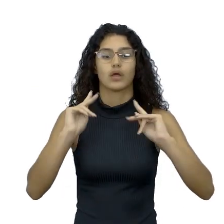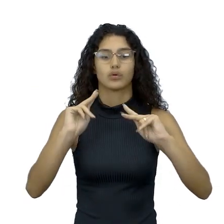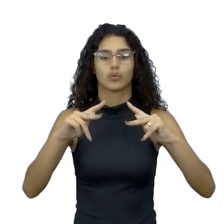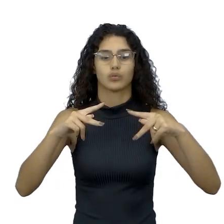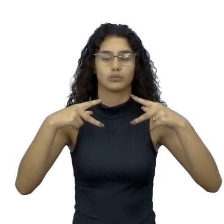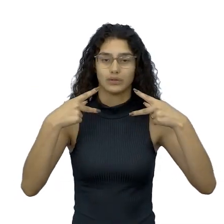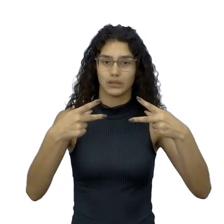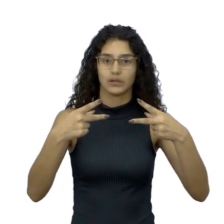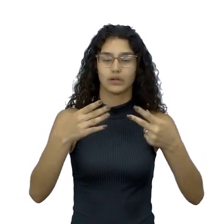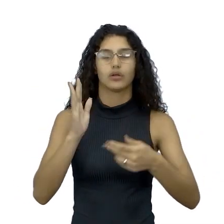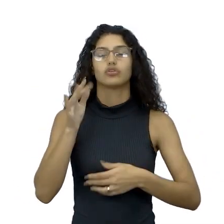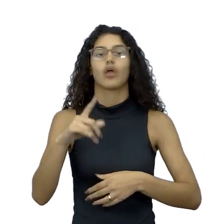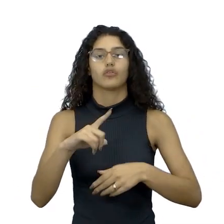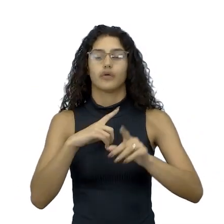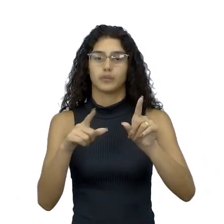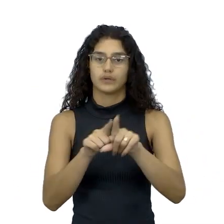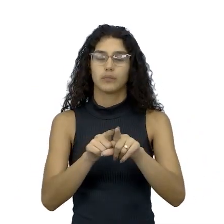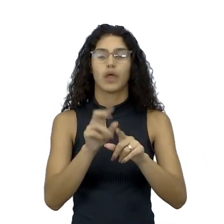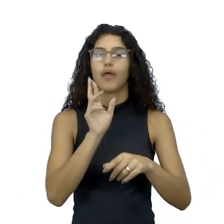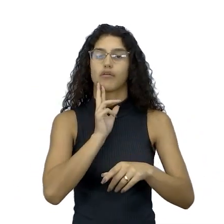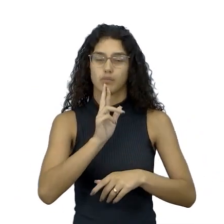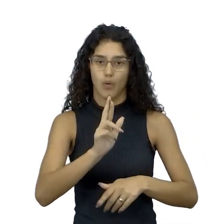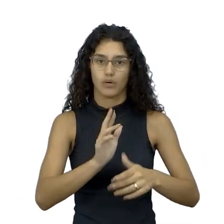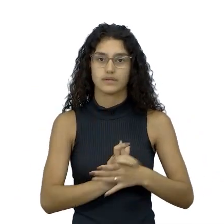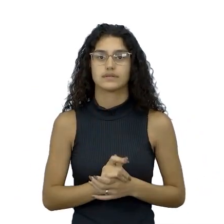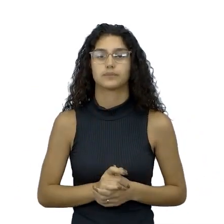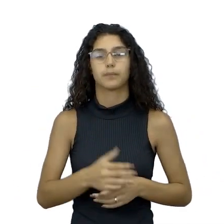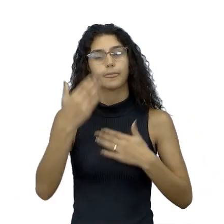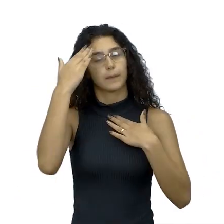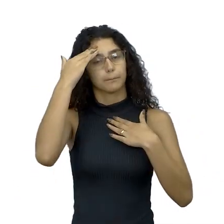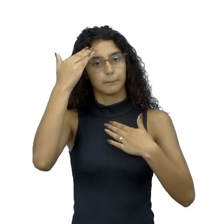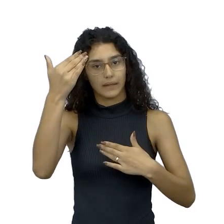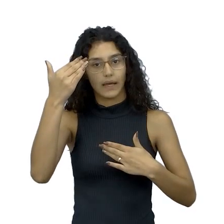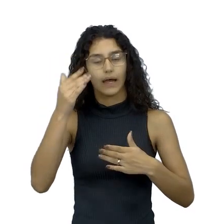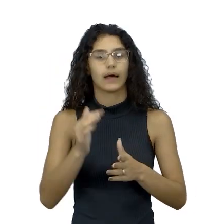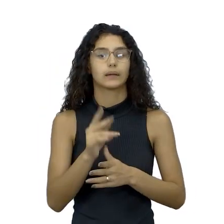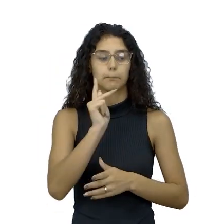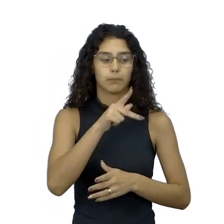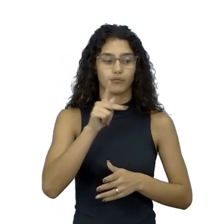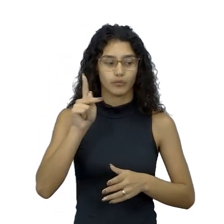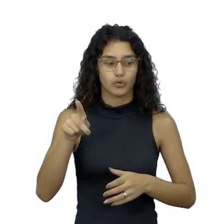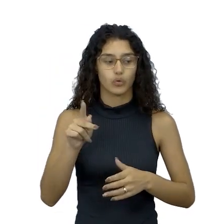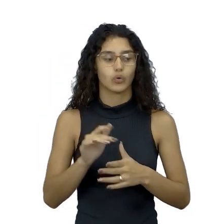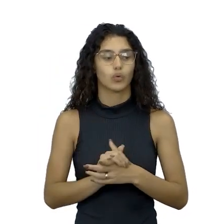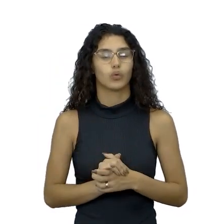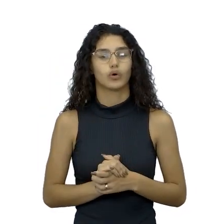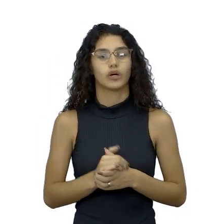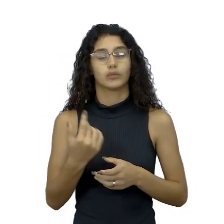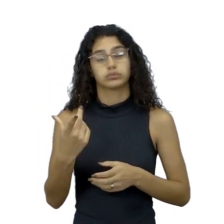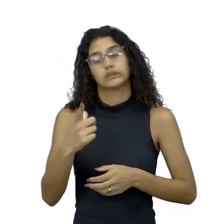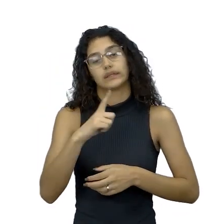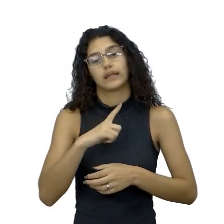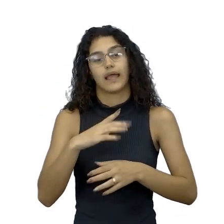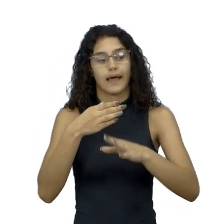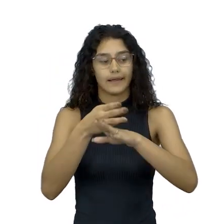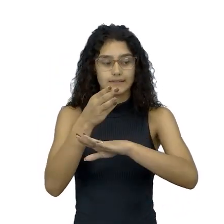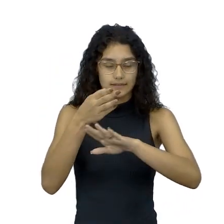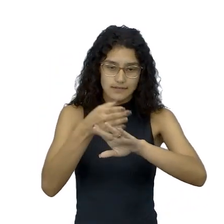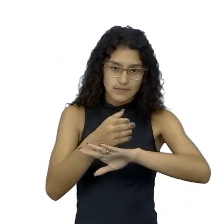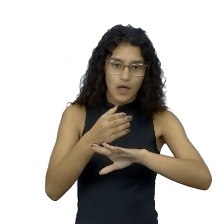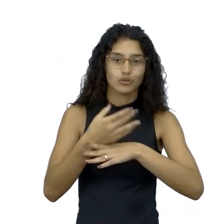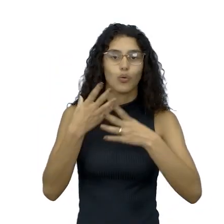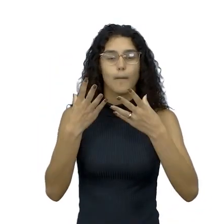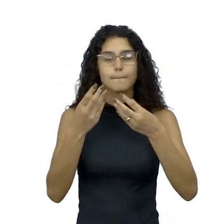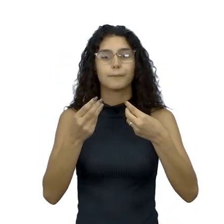então já tivemos algumas respostas, né? Obrigada, então, professores e professoras, por terem acessado.